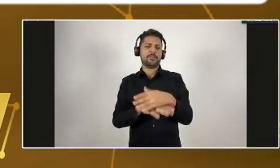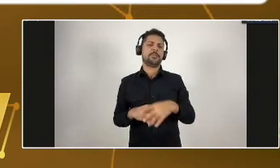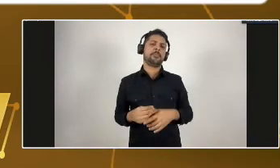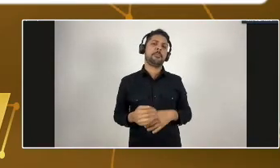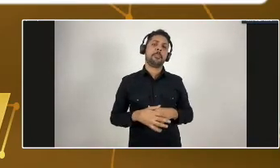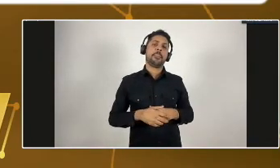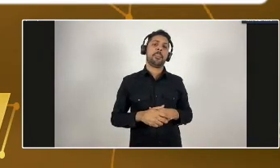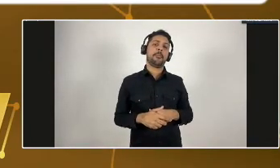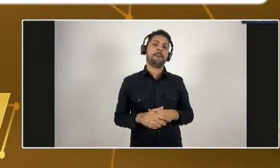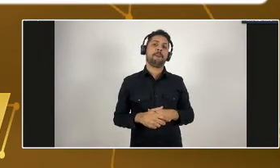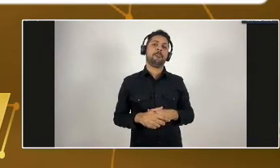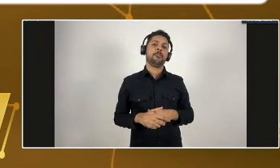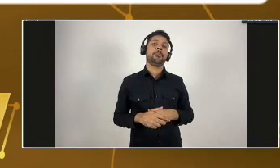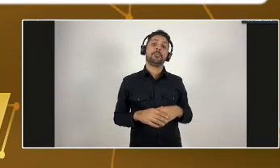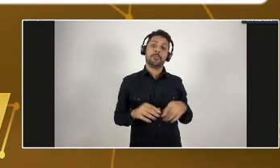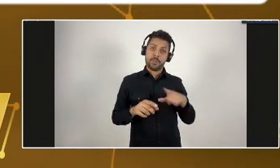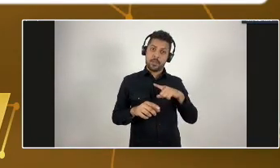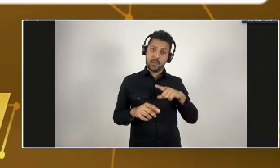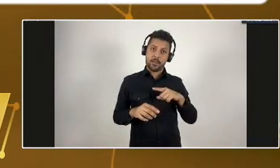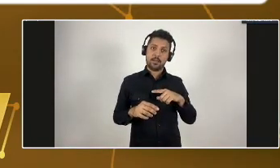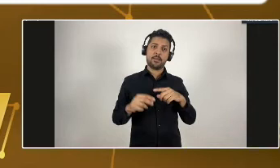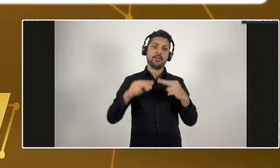linhas de transmissão, né?